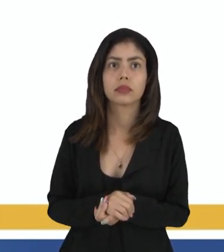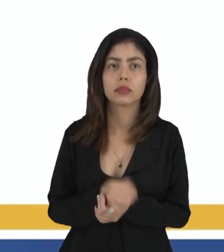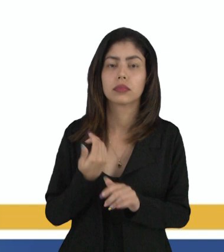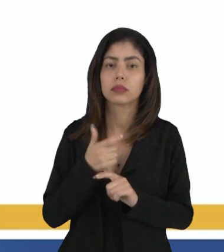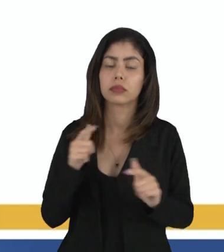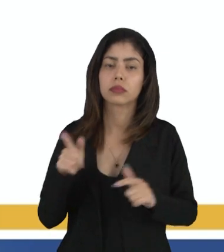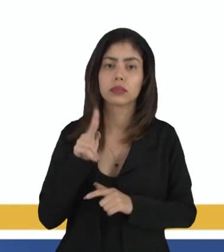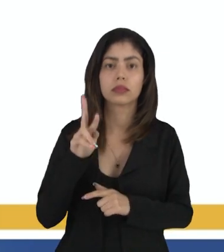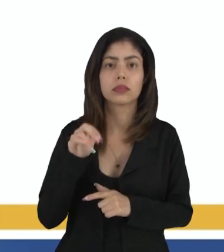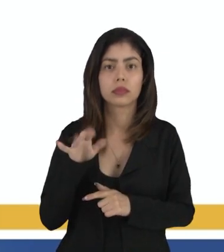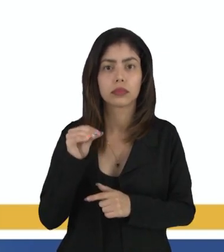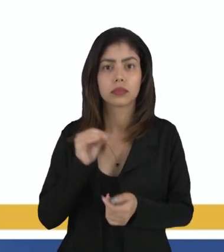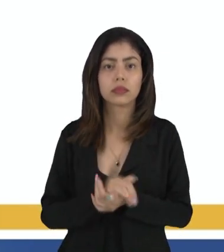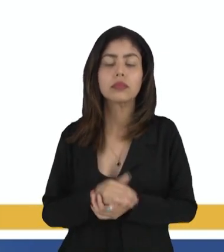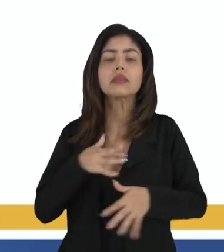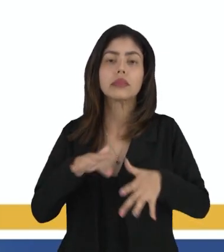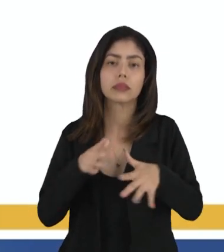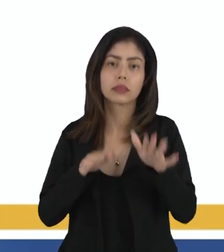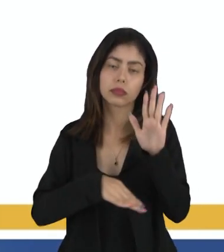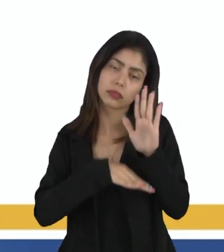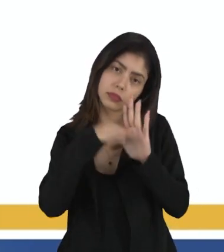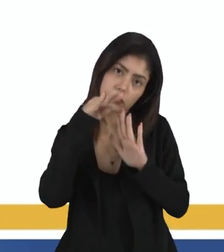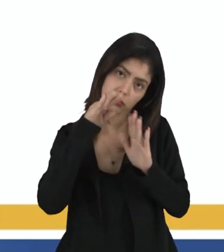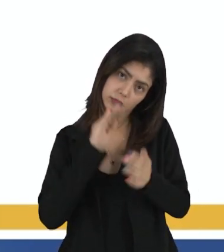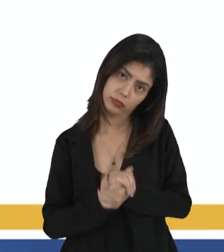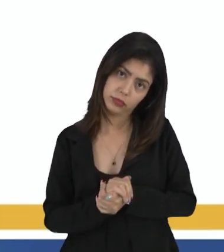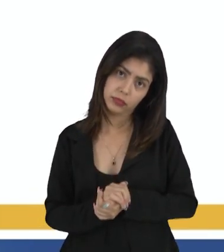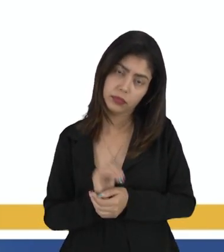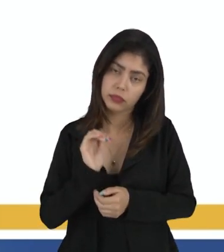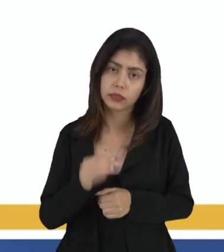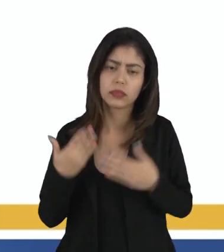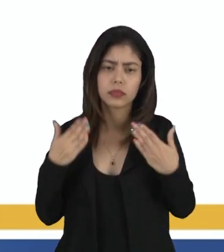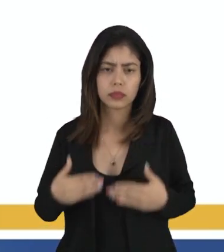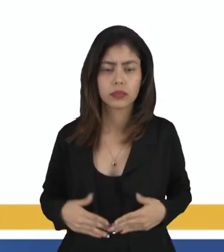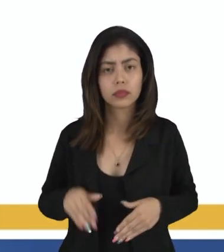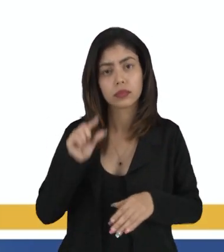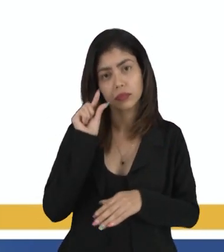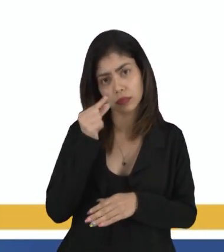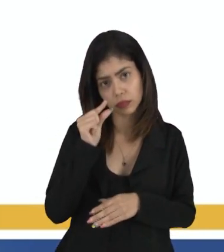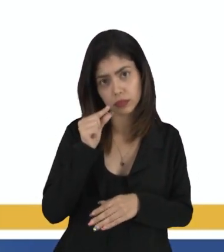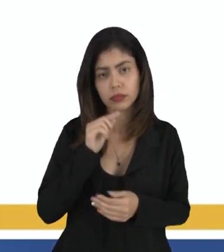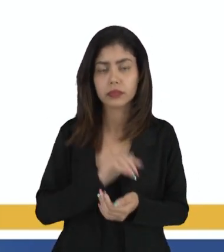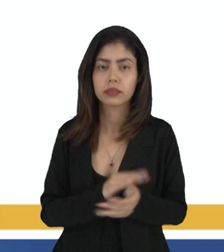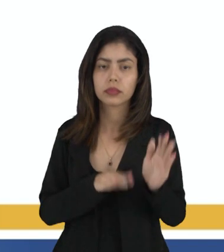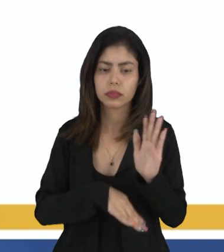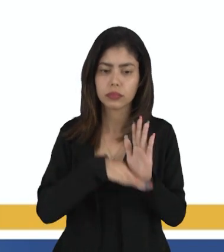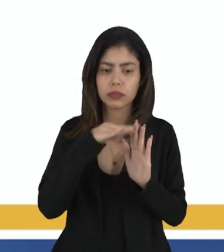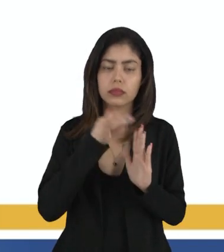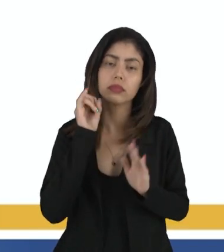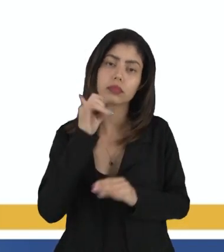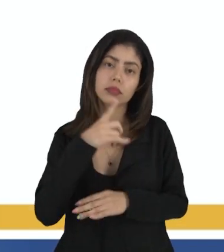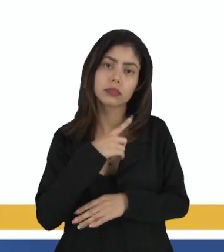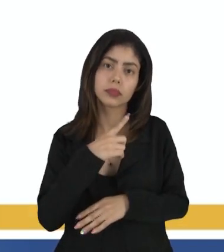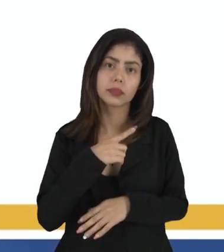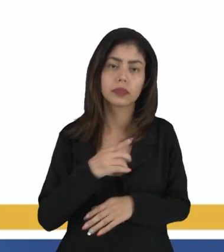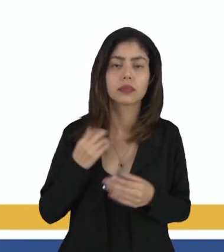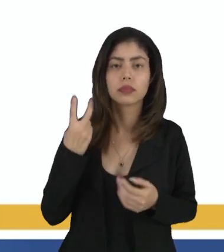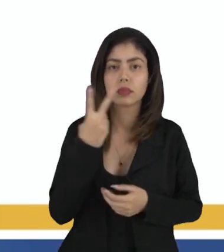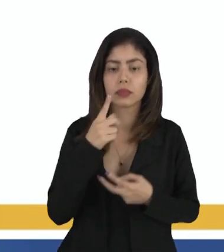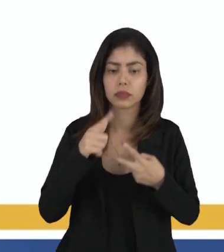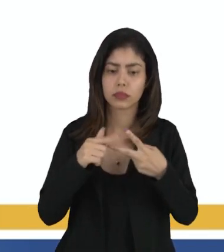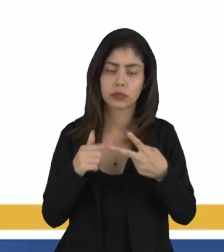é a temperatura. Então, você pode medir exatamente em um corpo a temperatura, e se tem dois corpos no